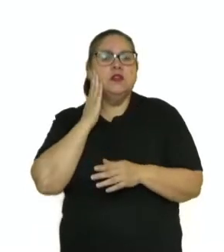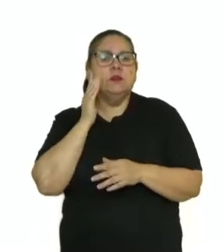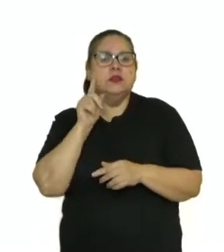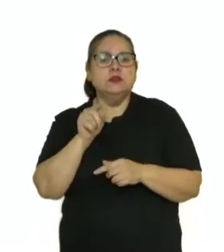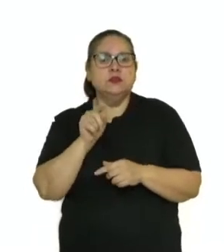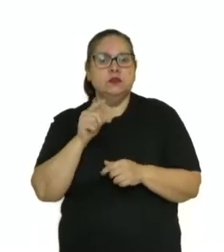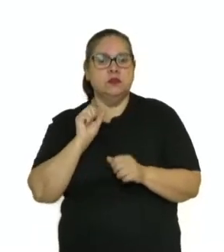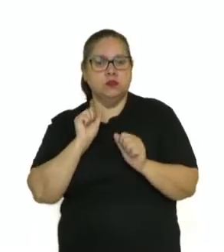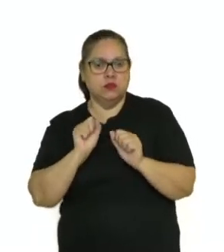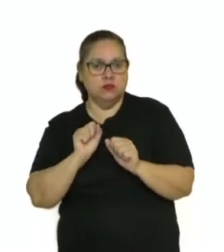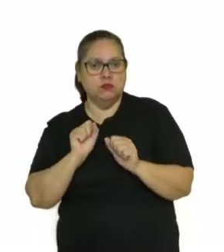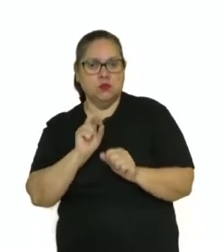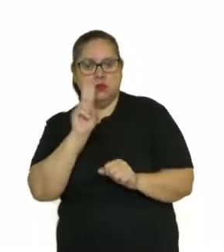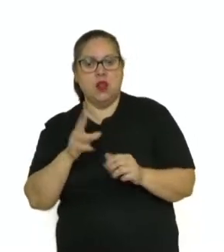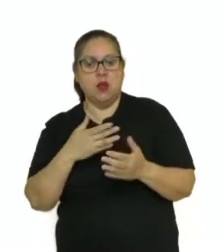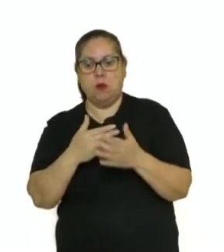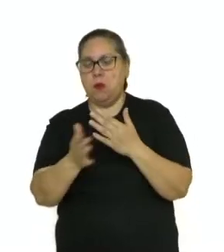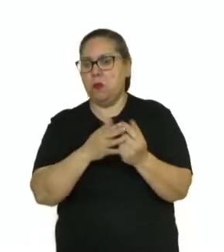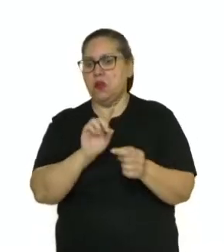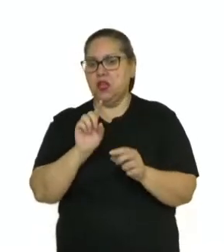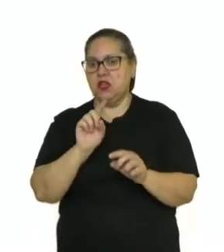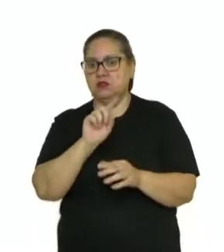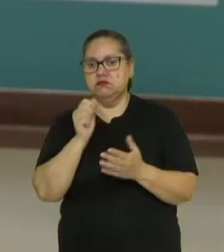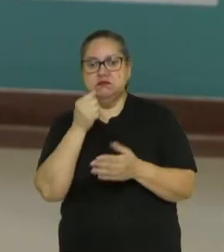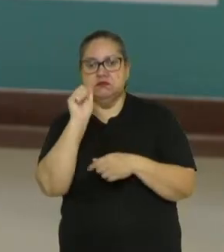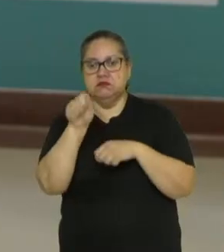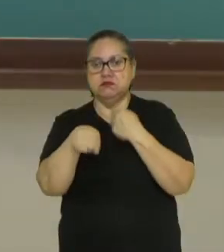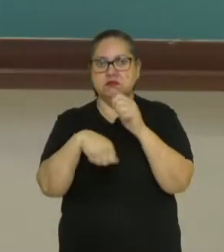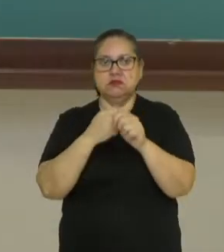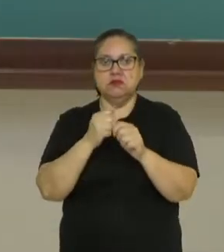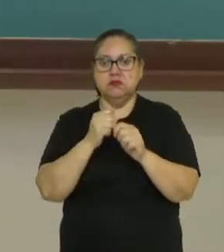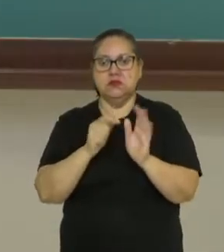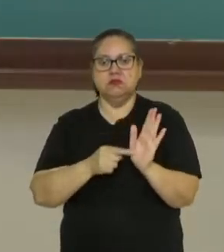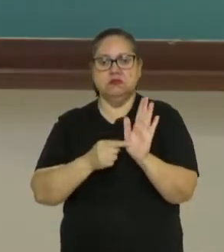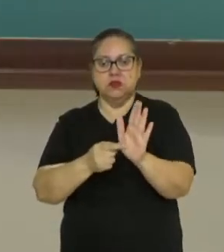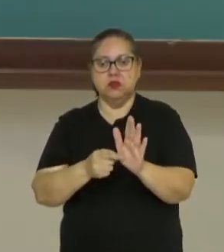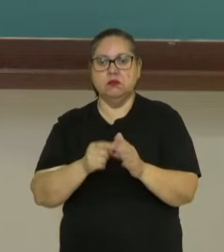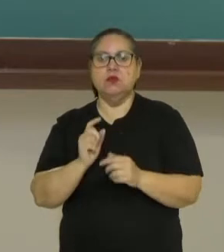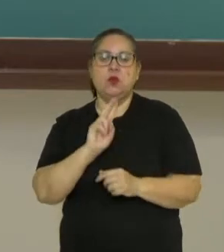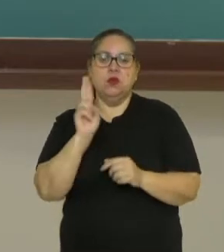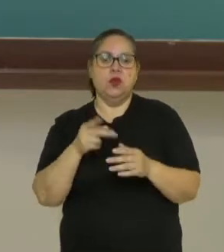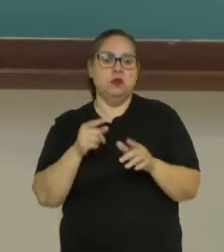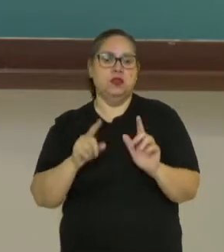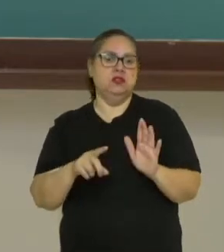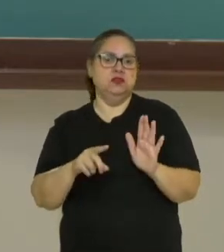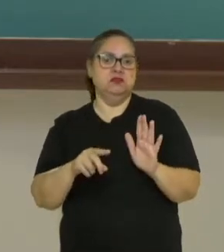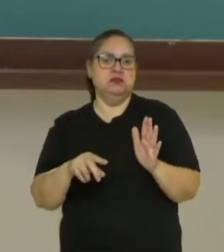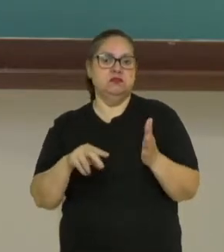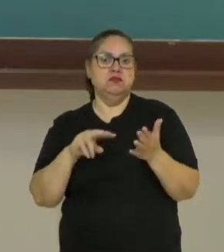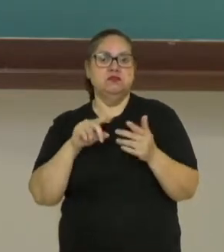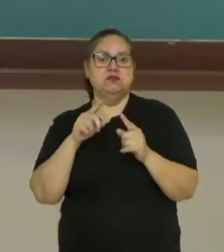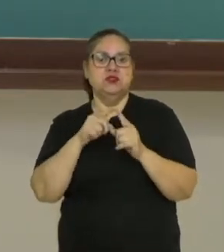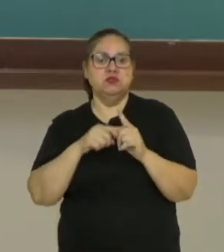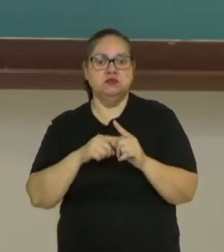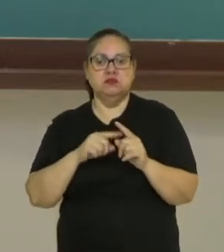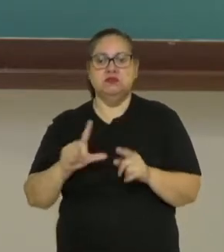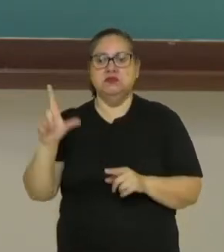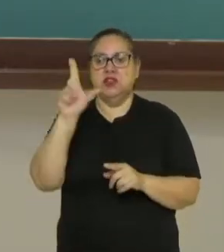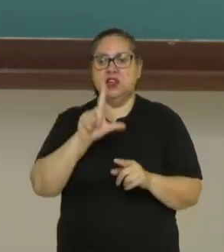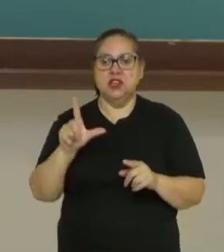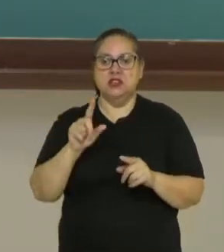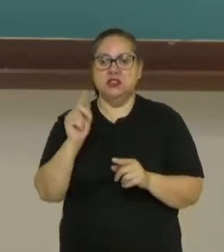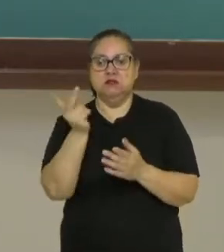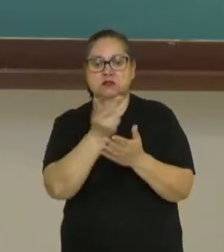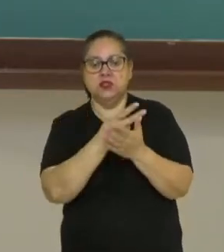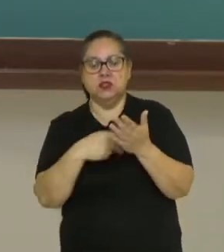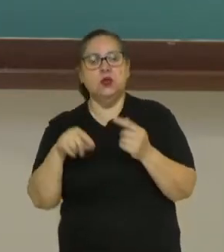Você sabia que podemos usar qualquer símbolo para representar uma incógnita? Posso usar qualquer tipo de desenho, qualquer tipo de letra, mas por que que eu não